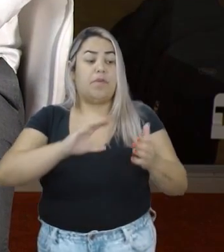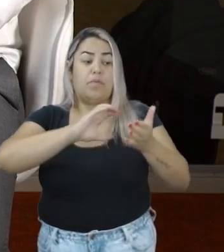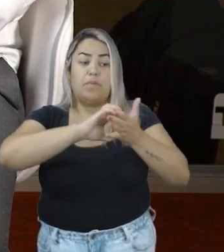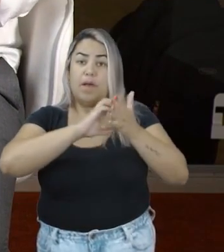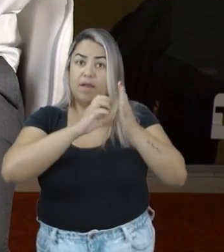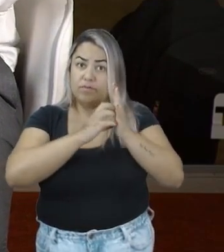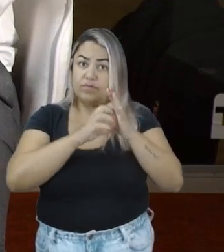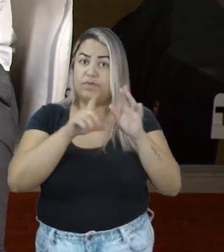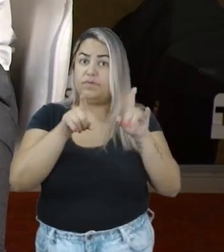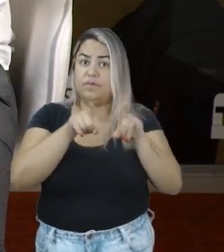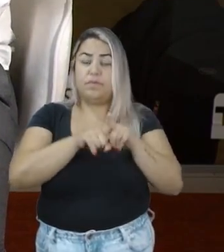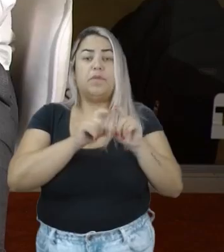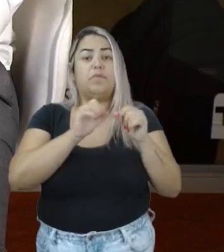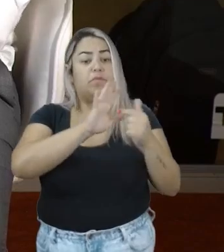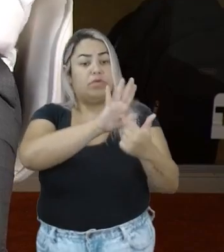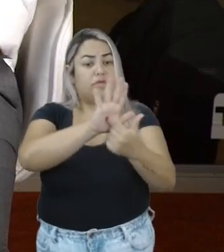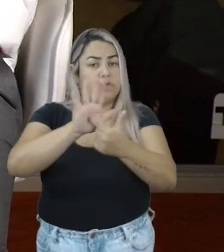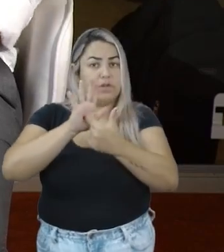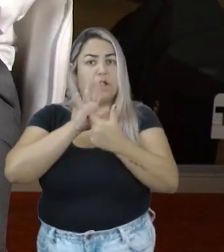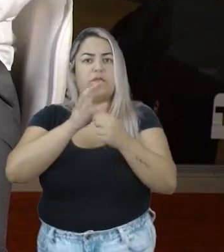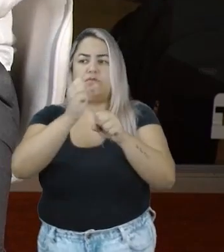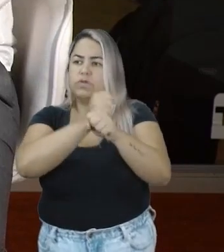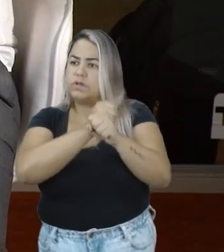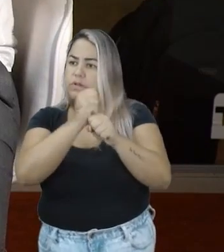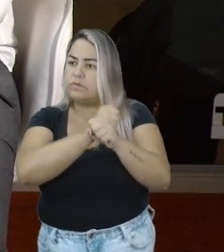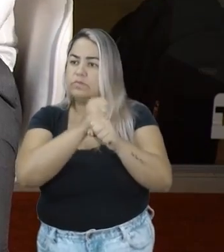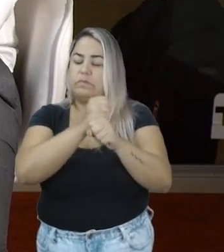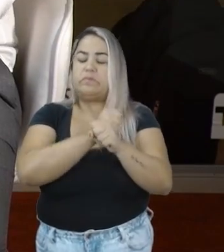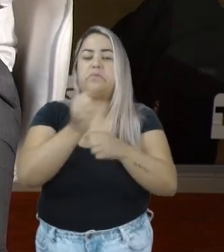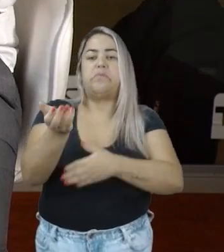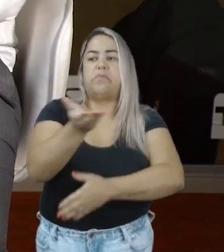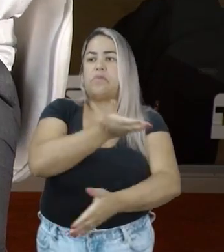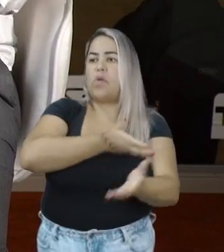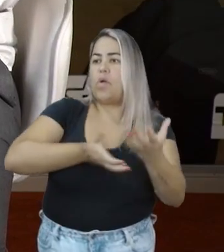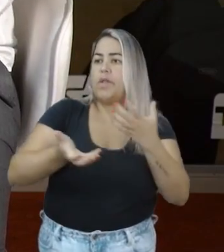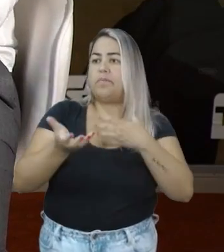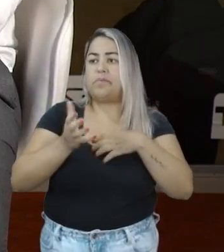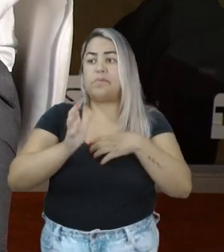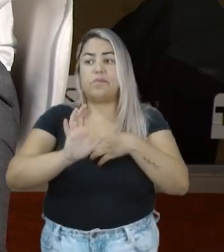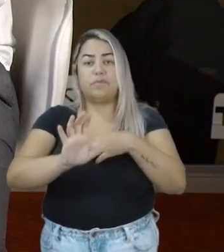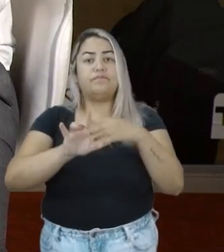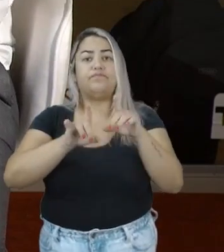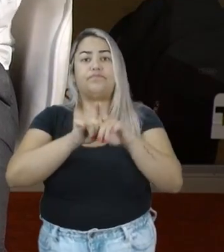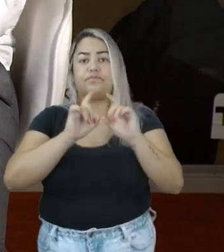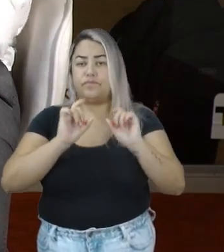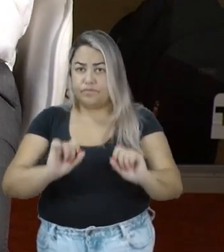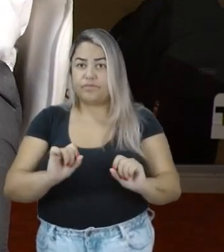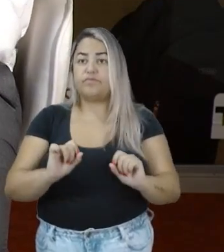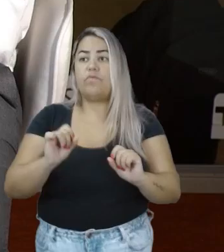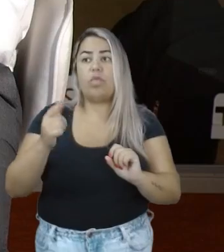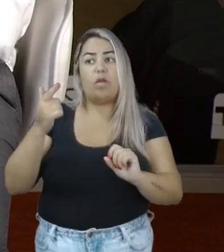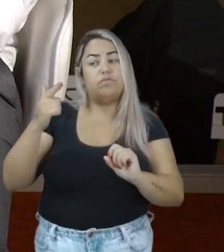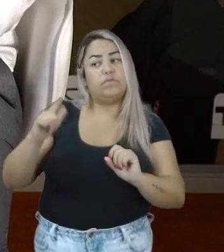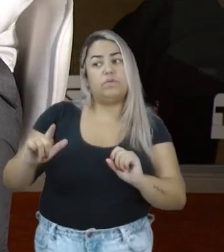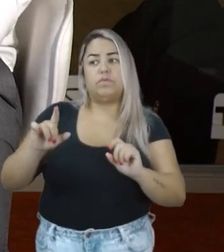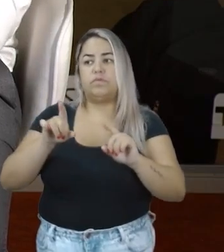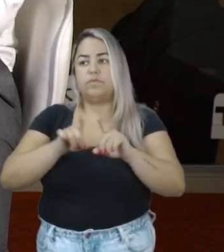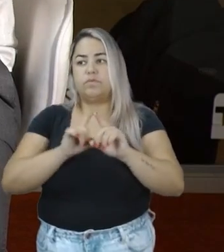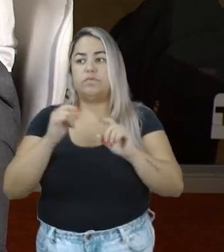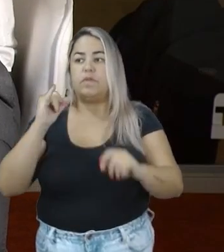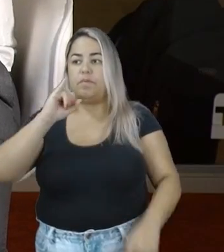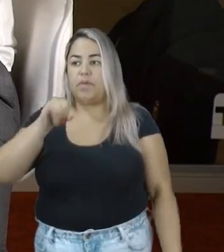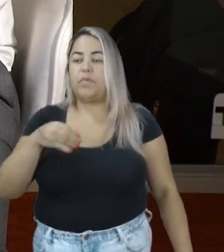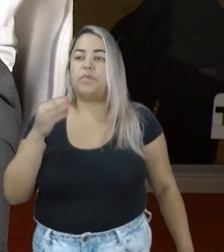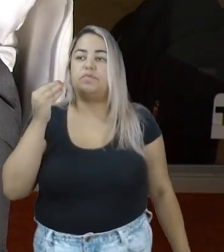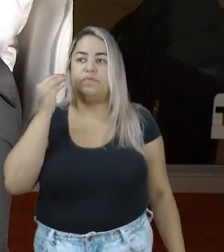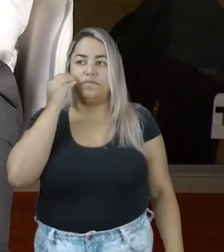que tem se mostrado ao longo do tempo resiliente, seja estando na situação ou na oposição. Então é muito oportuno,